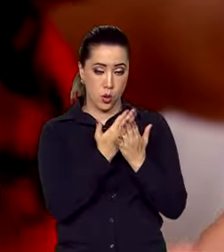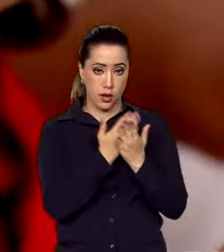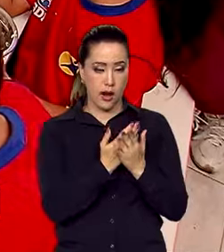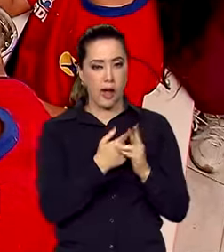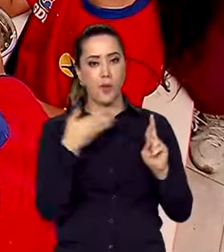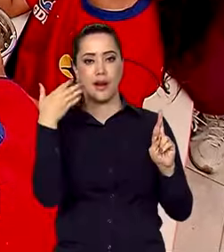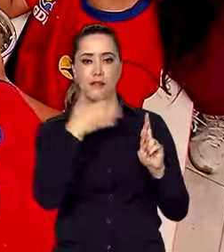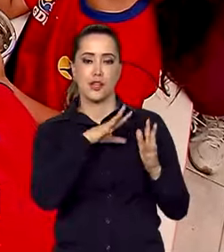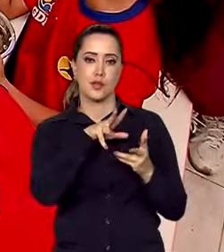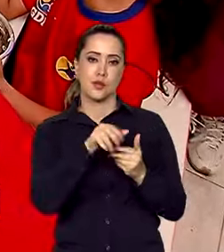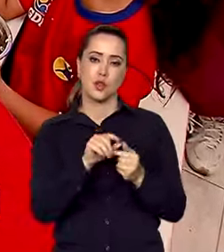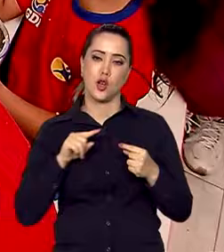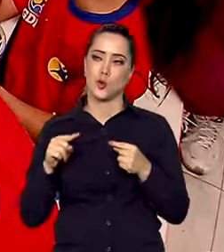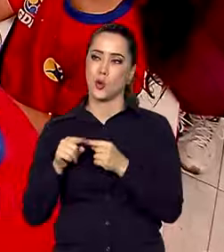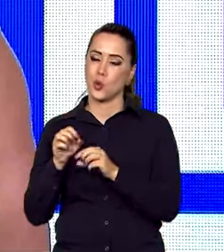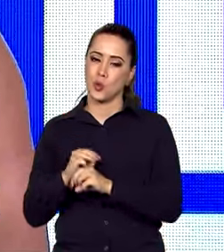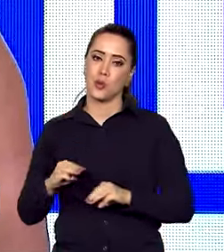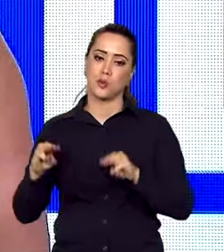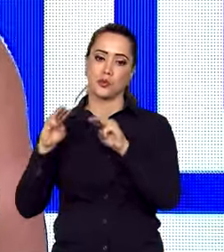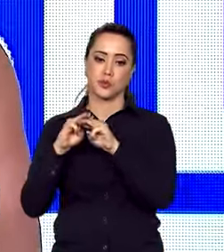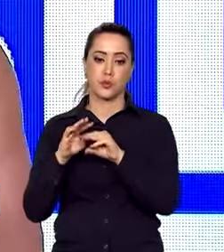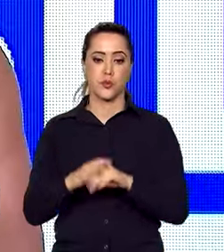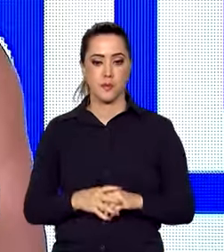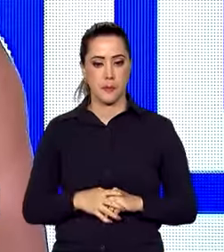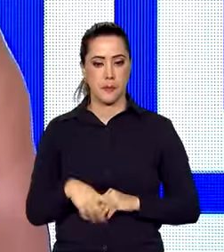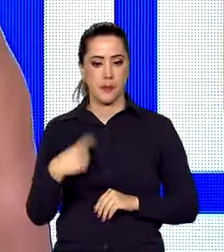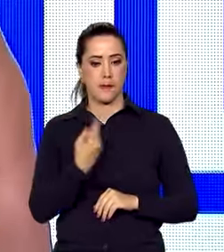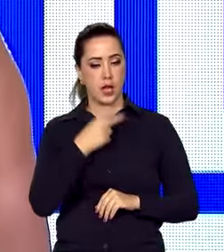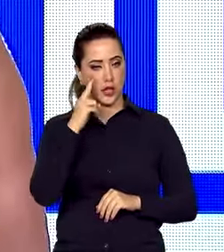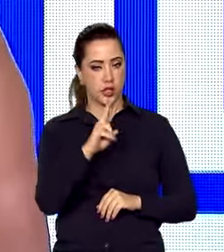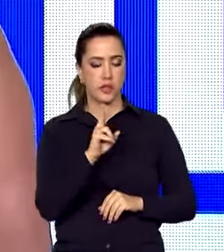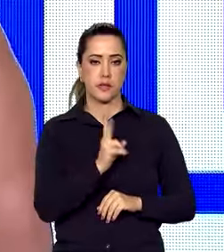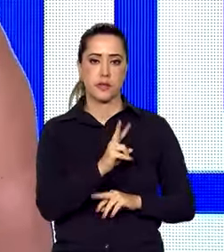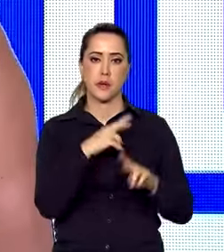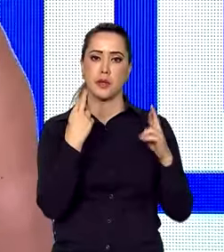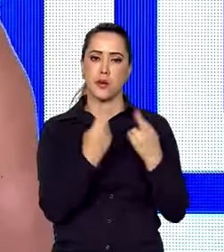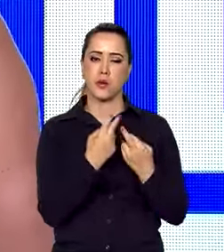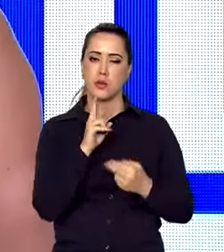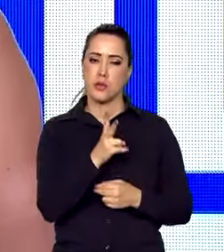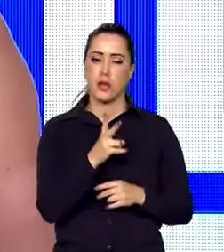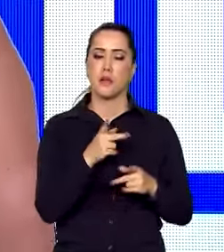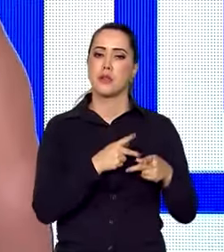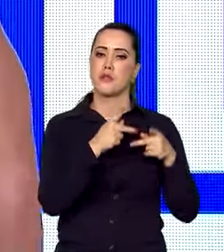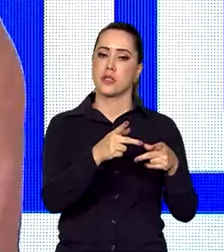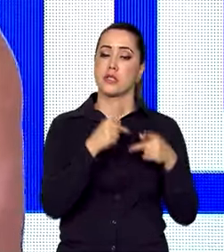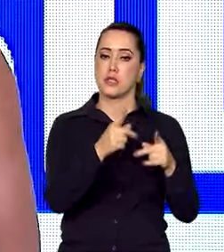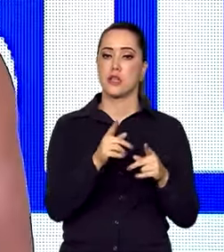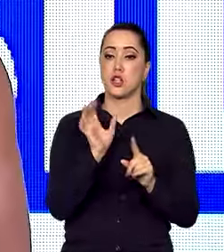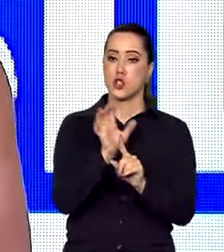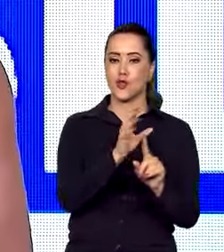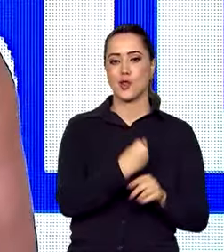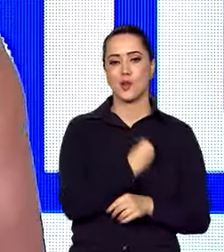mundial pela Organização das Nações Unidas. Nós vemos em cada reunião, em cada visita, que nós impactamos